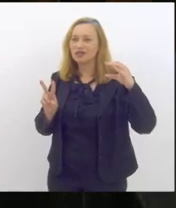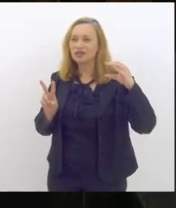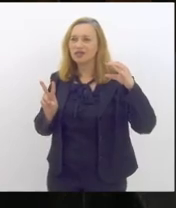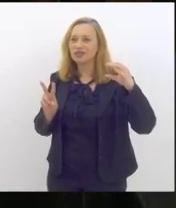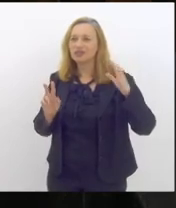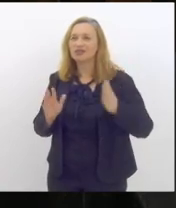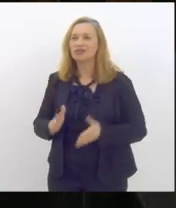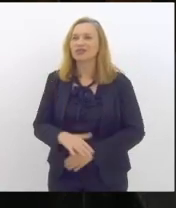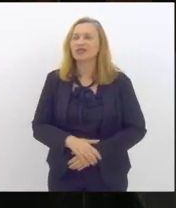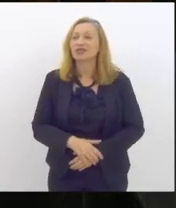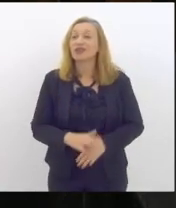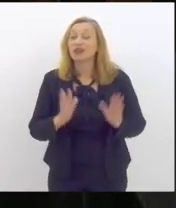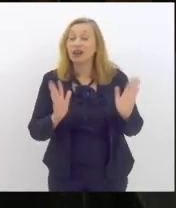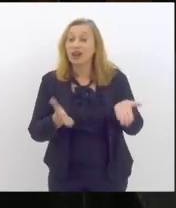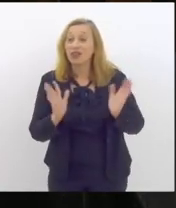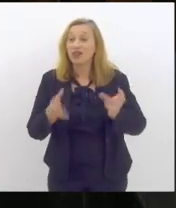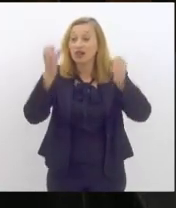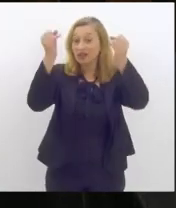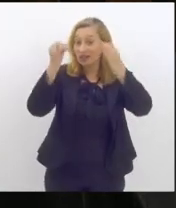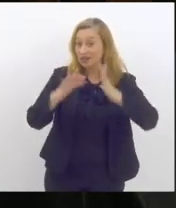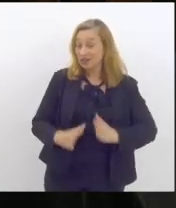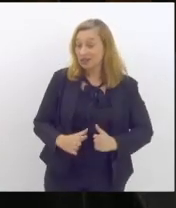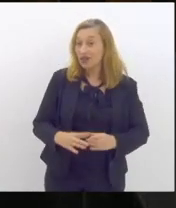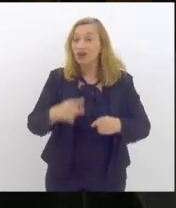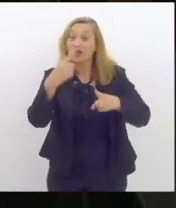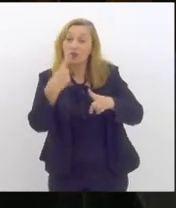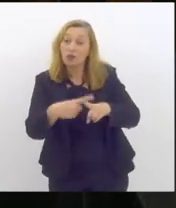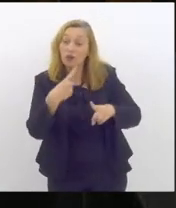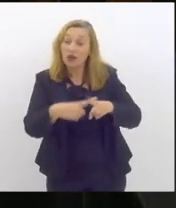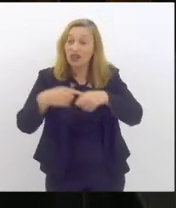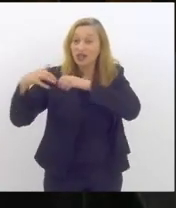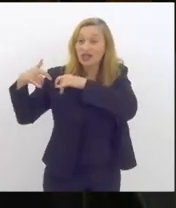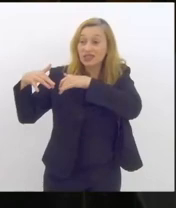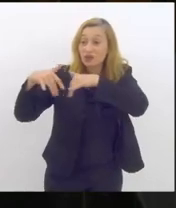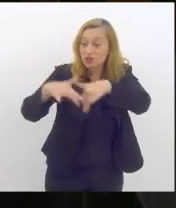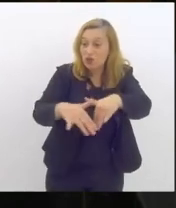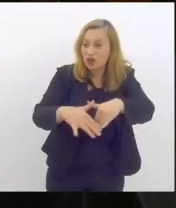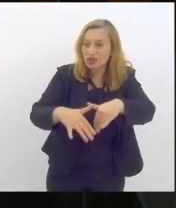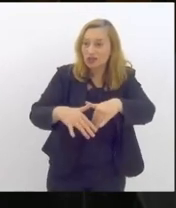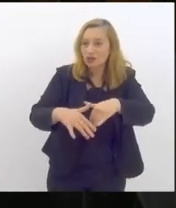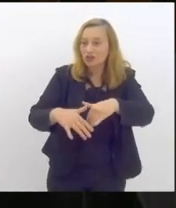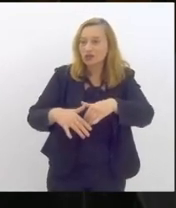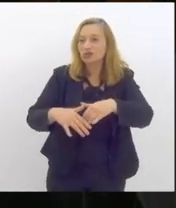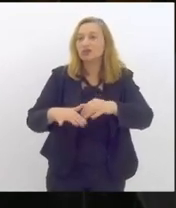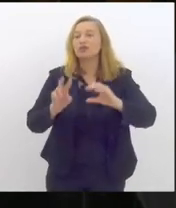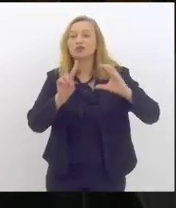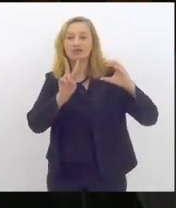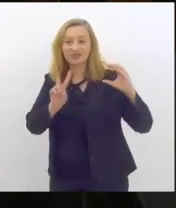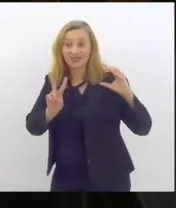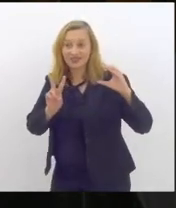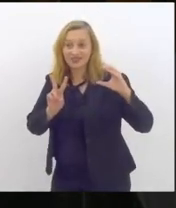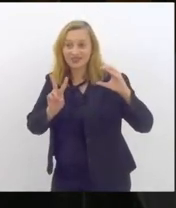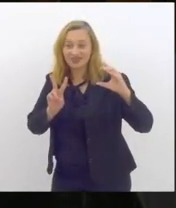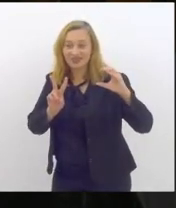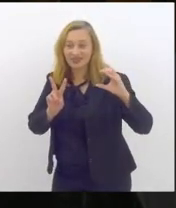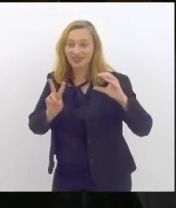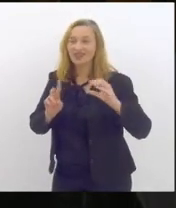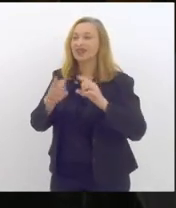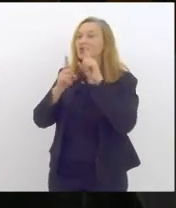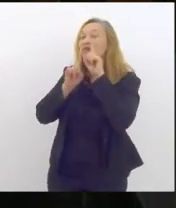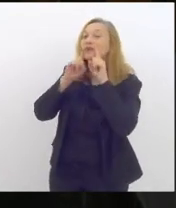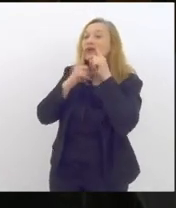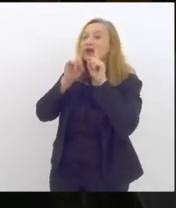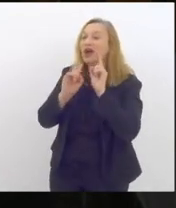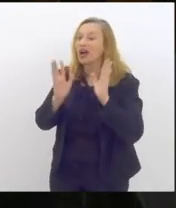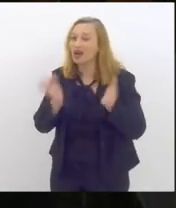Agora está explicado o porquê dessa invasão do Comando Vermelho em Maricá